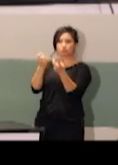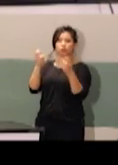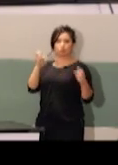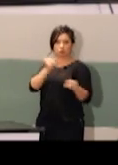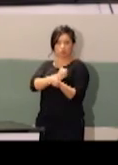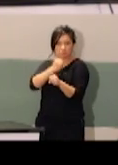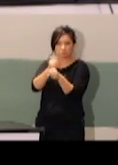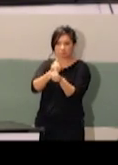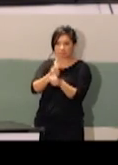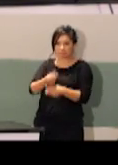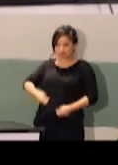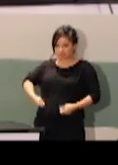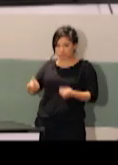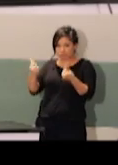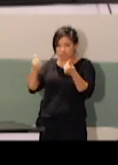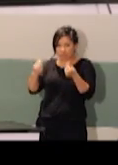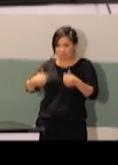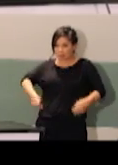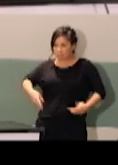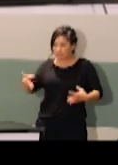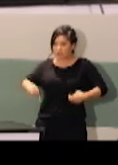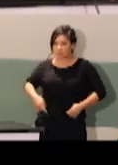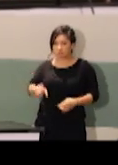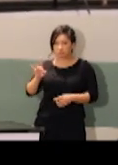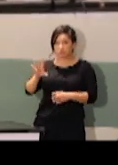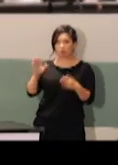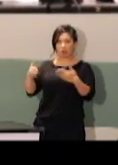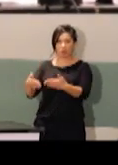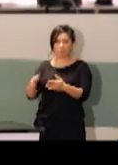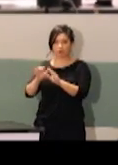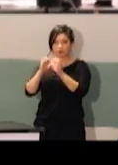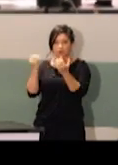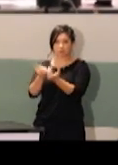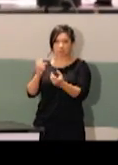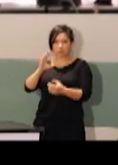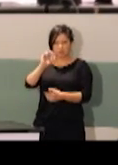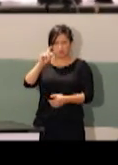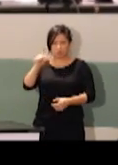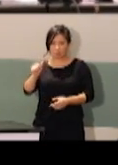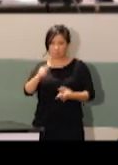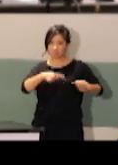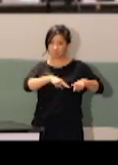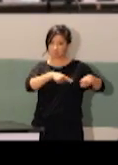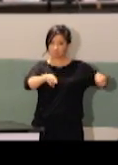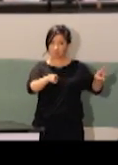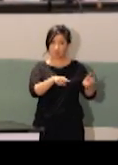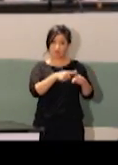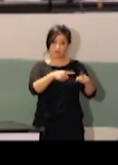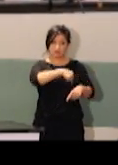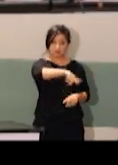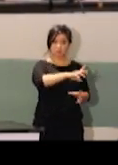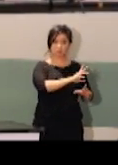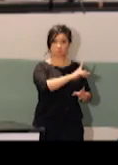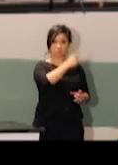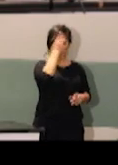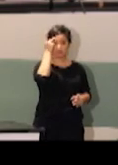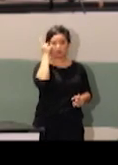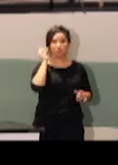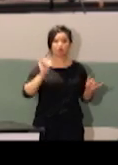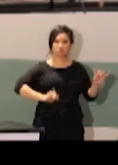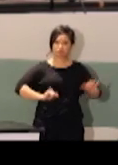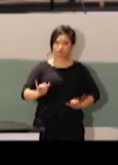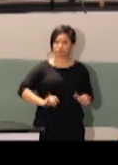e as pessoas estão sofrendo, o desemprego crescendo. Eu pergunto, qual a